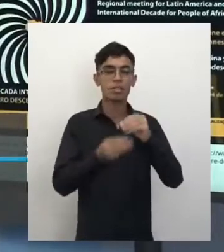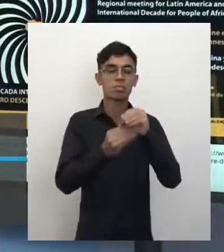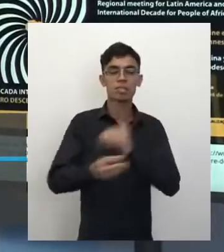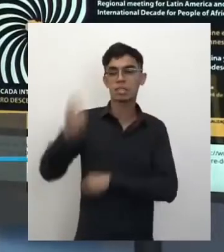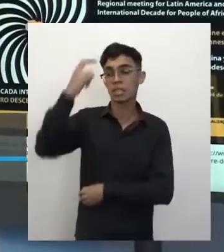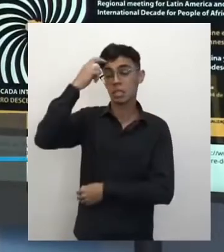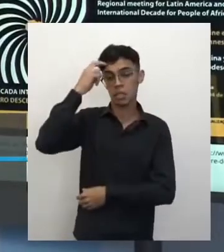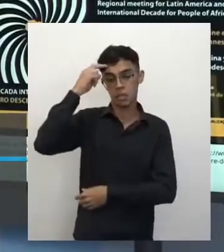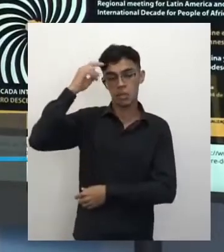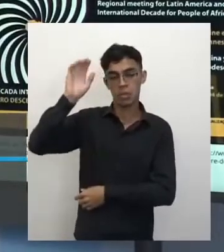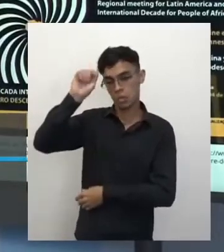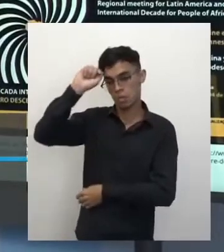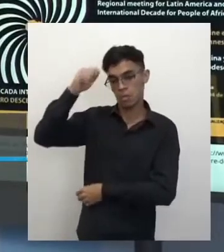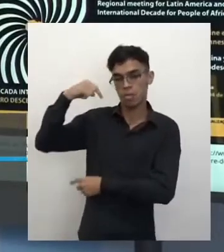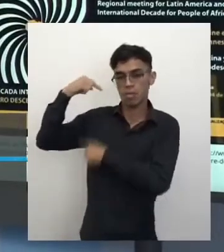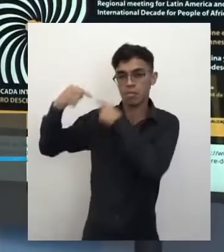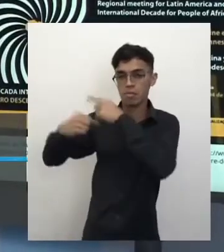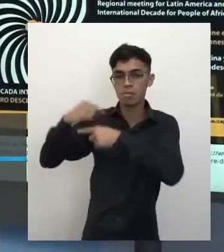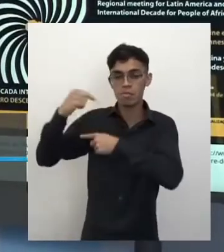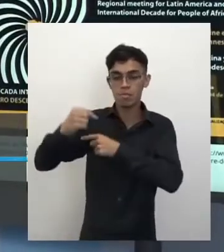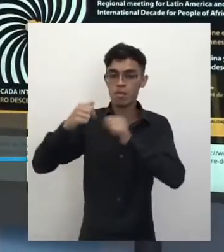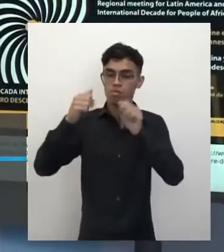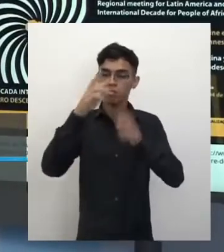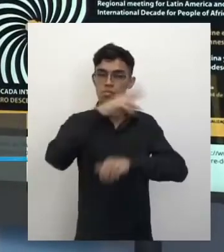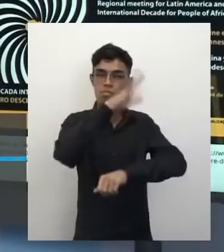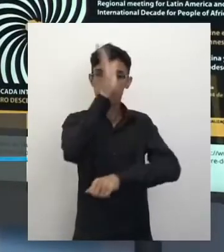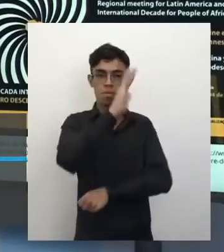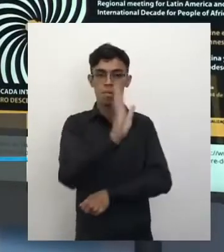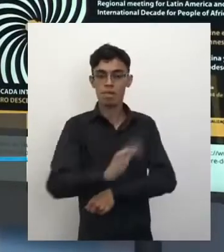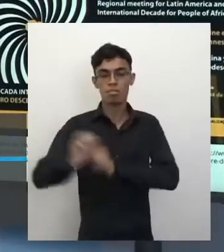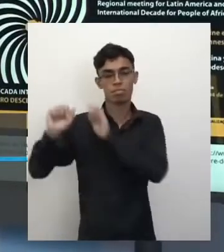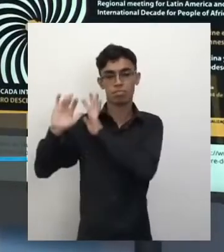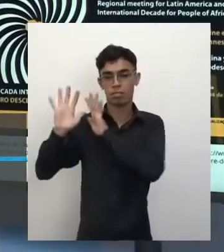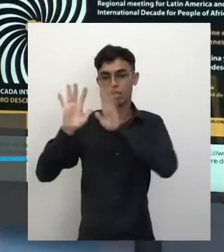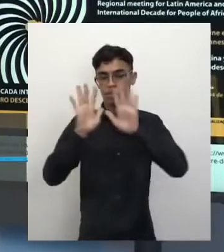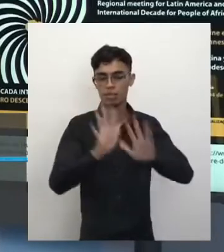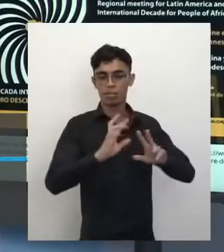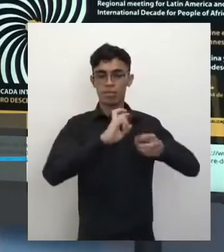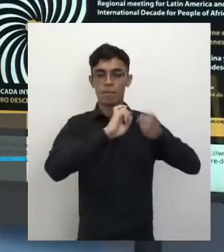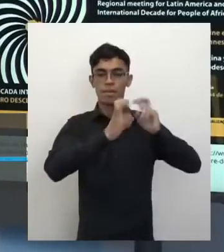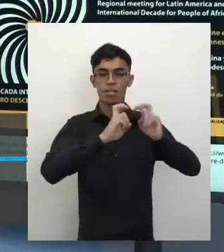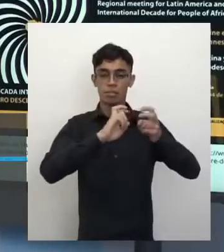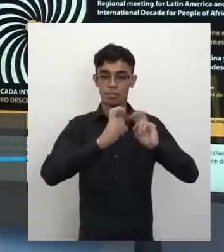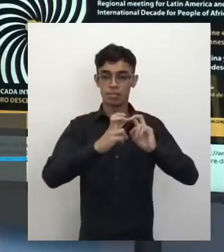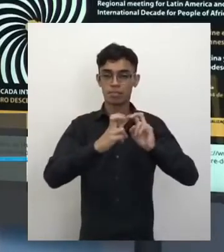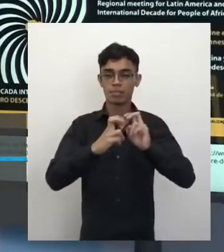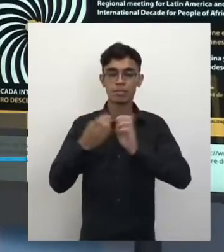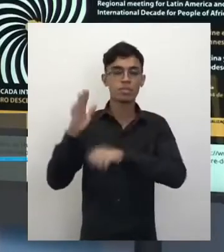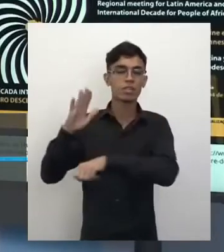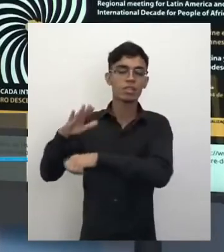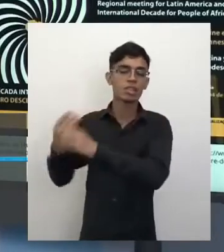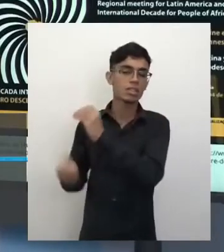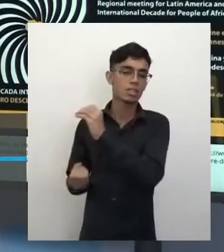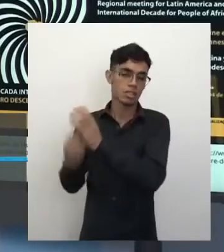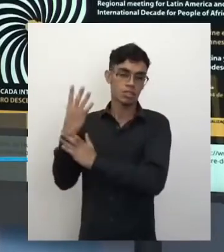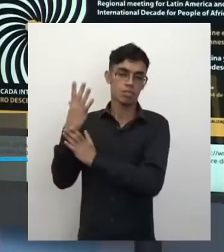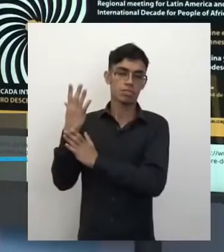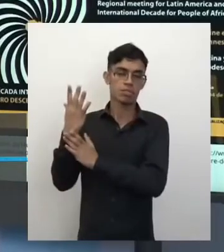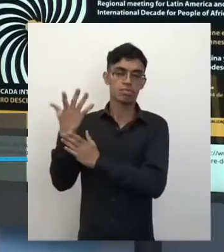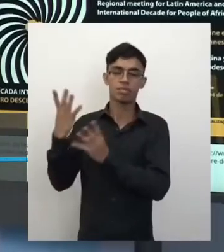cultura afro, trazida para o Brasil, A capoeira é brasileira, mas gerada aí